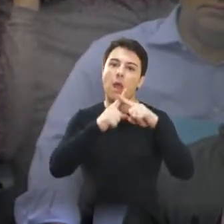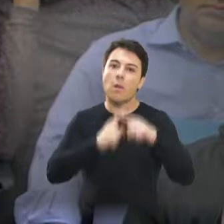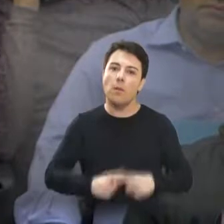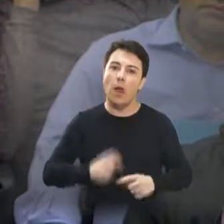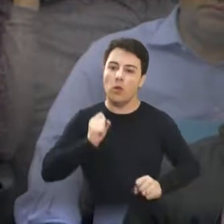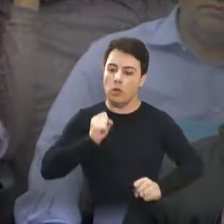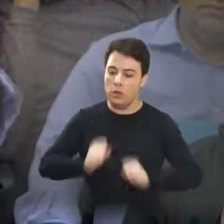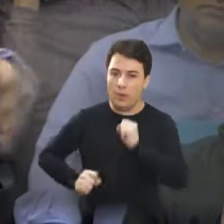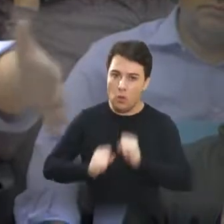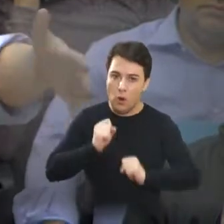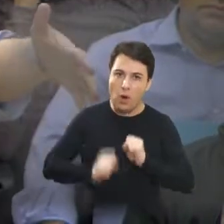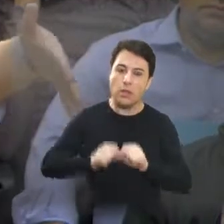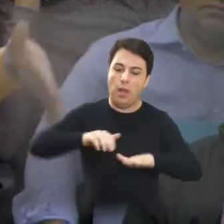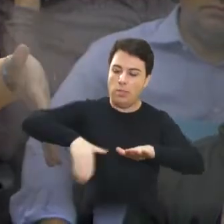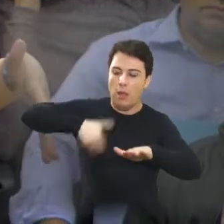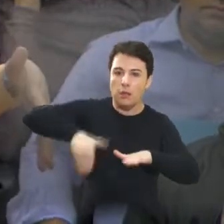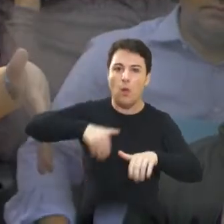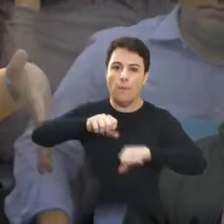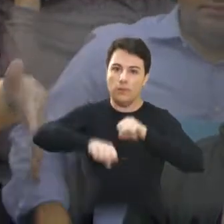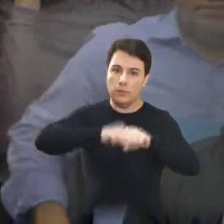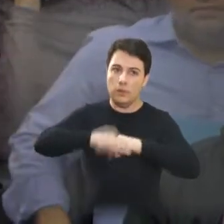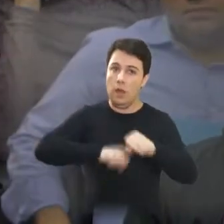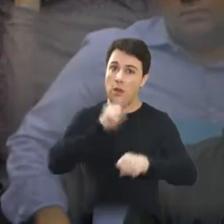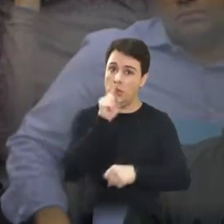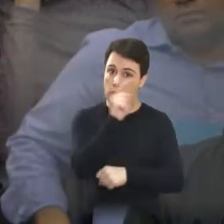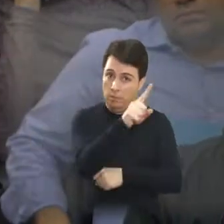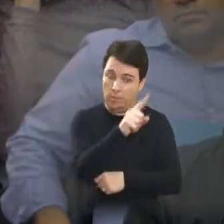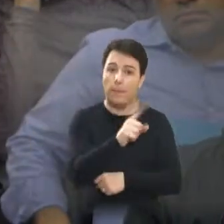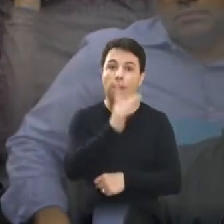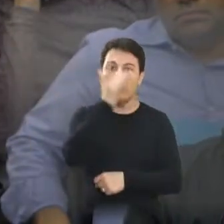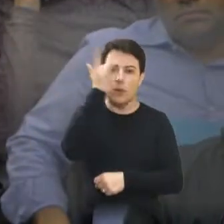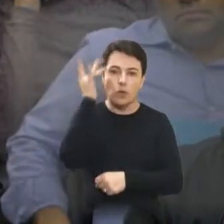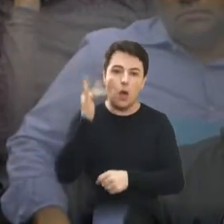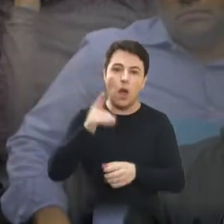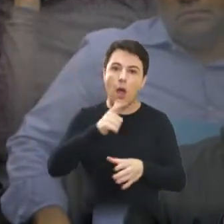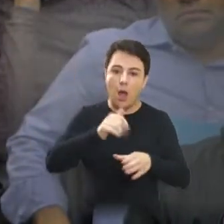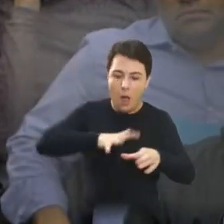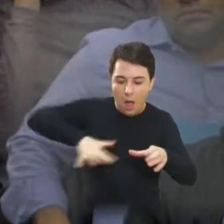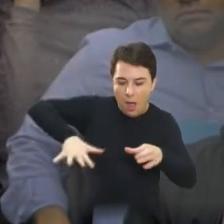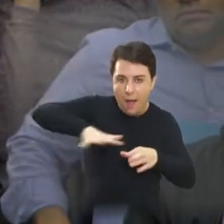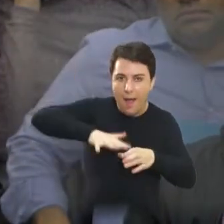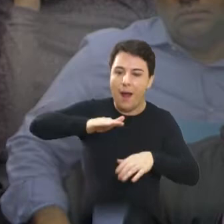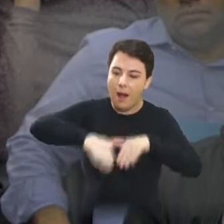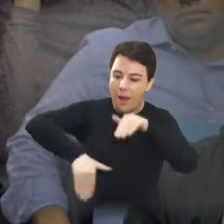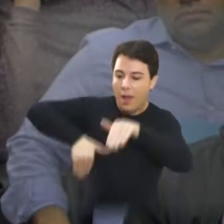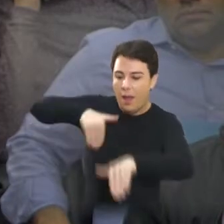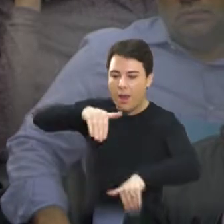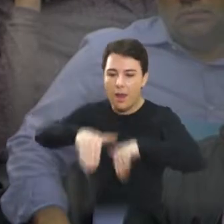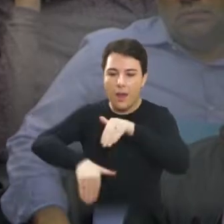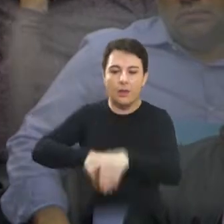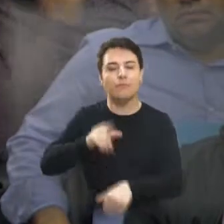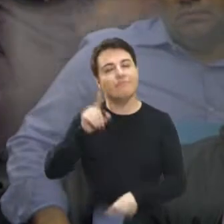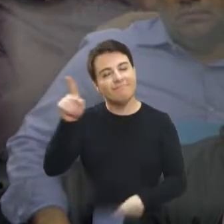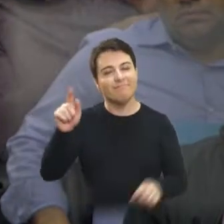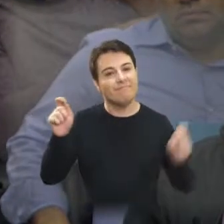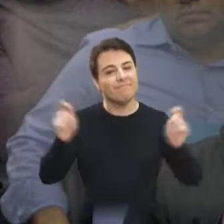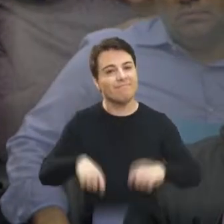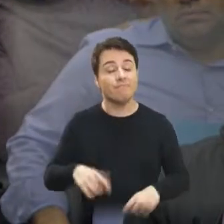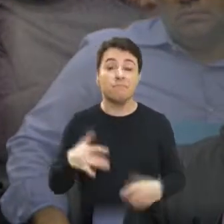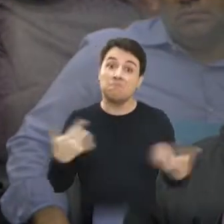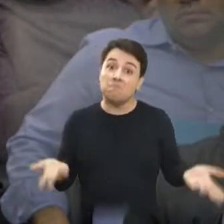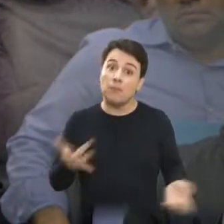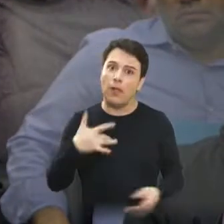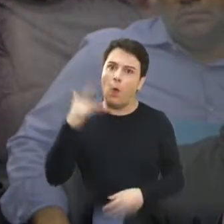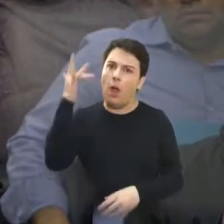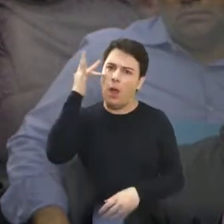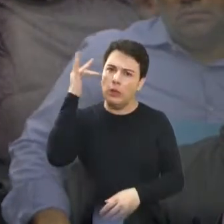nessa represa, que é ao lado dos empreendimentos, e o pessoal nada na represa. Tá? Então, eu acho que não